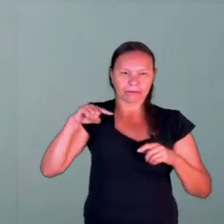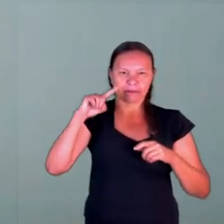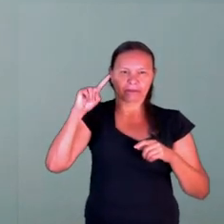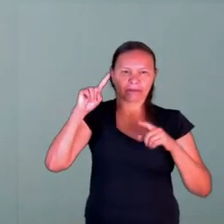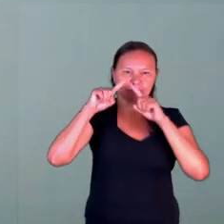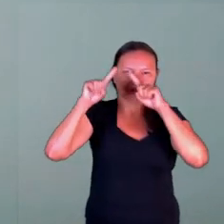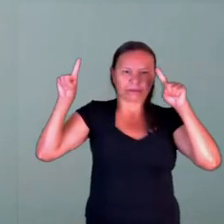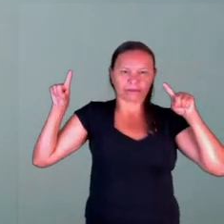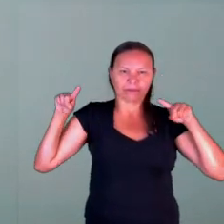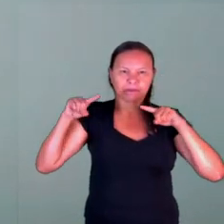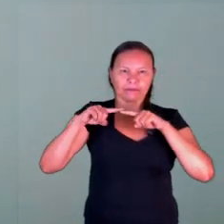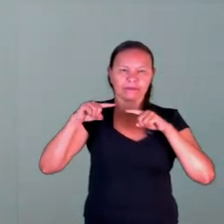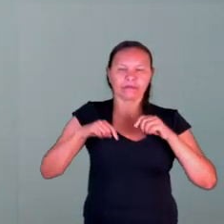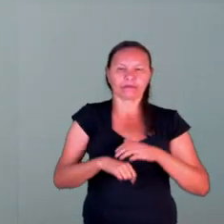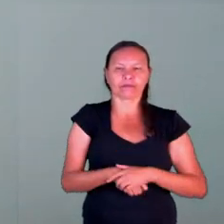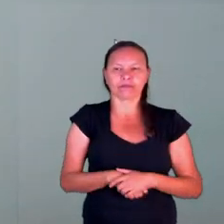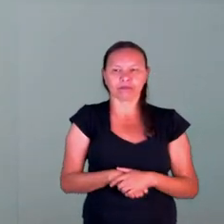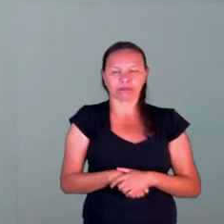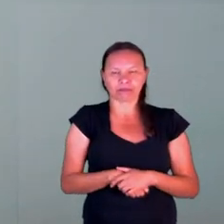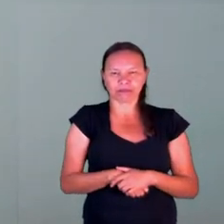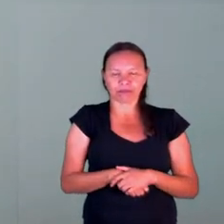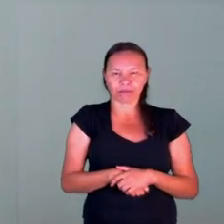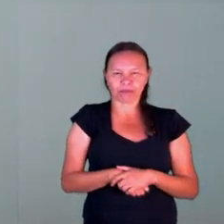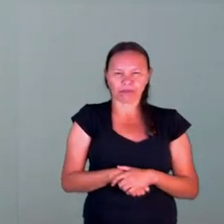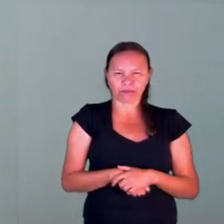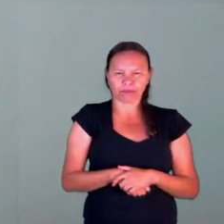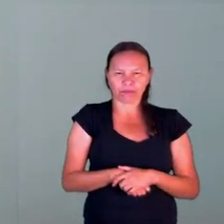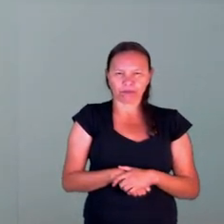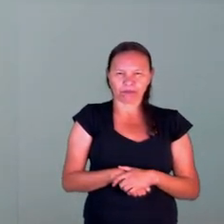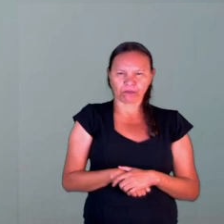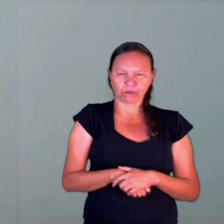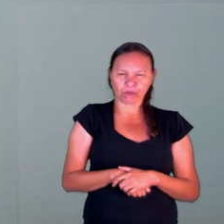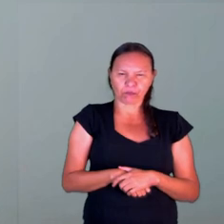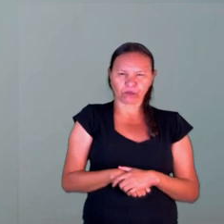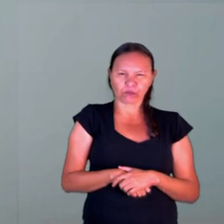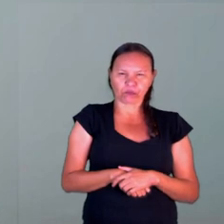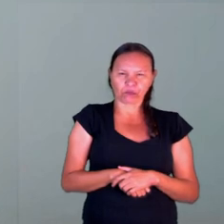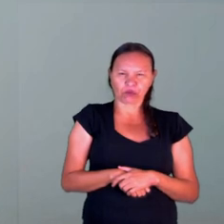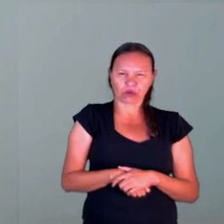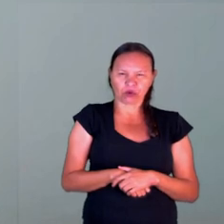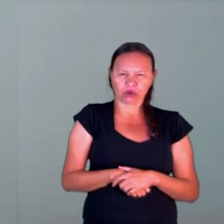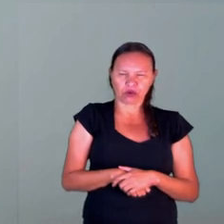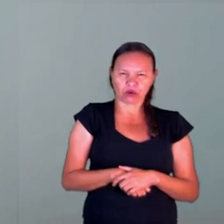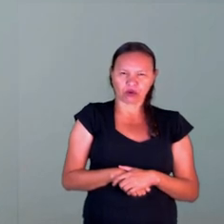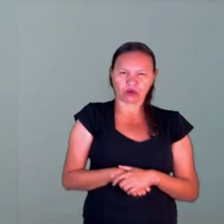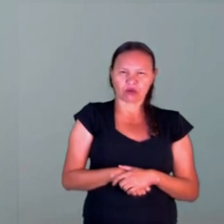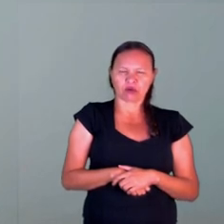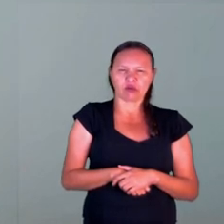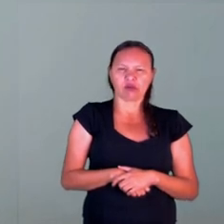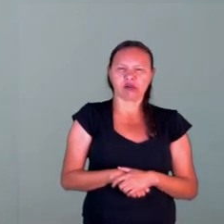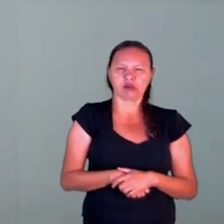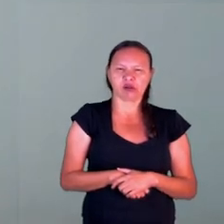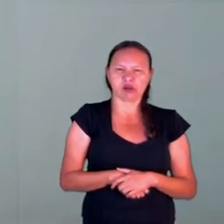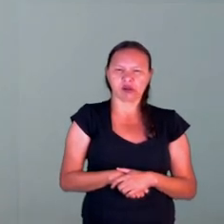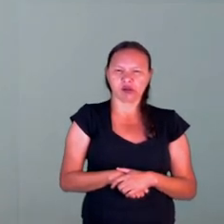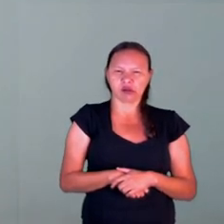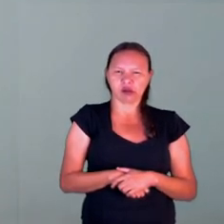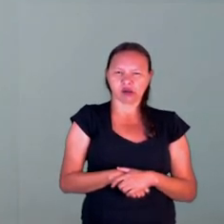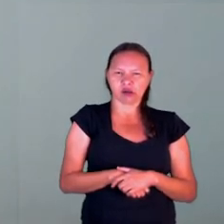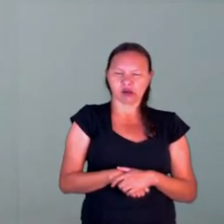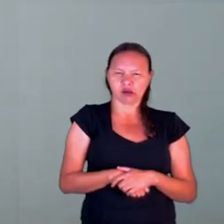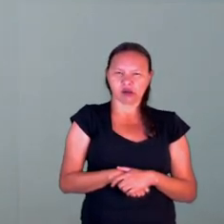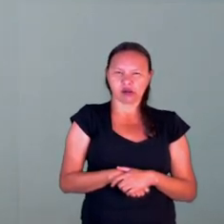tela ver eh e talvez vá vá aparecer para vocês mas não vai